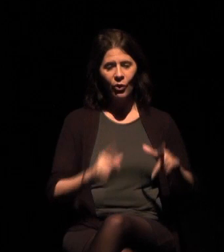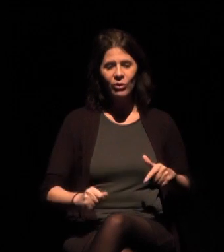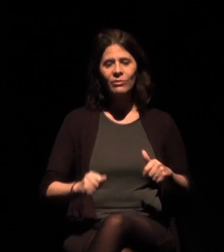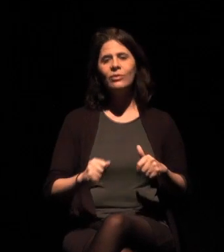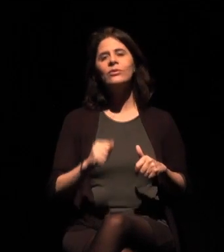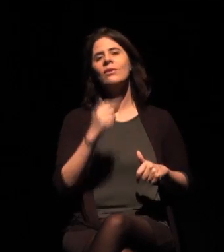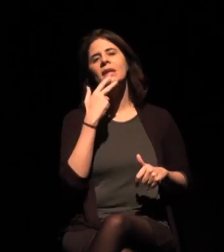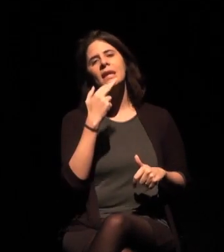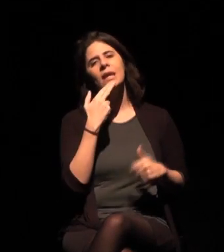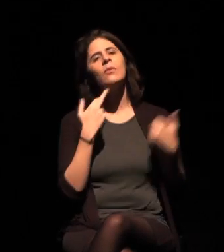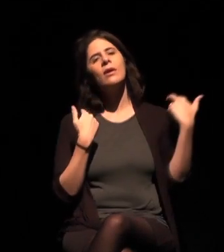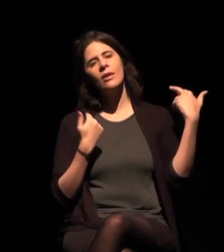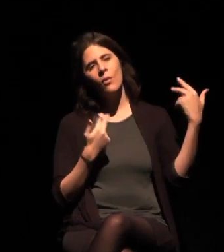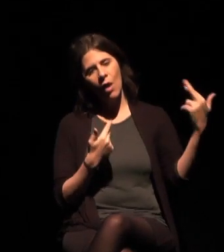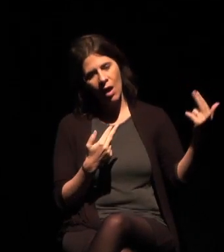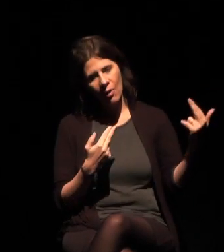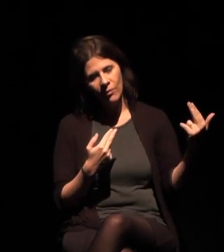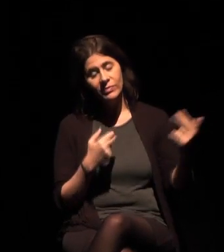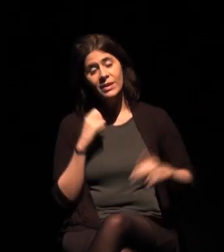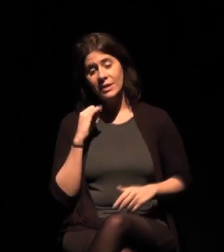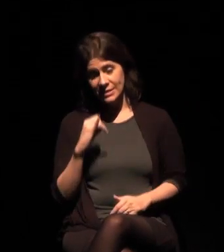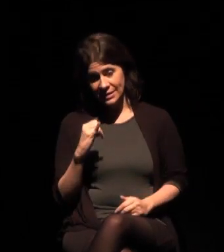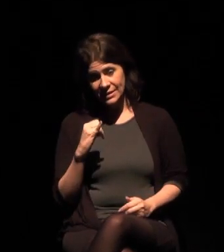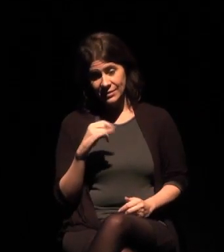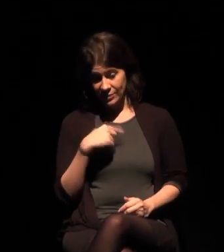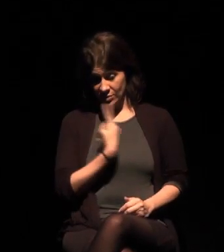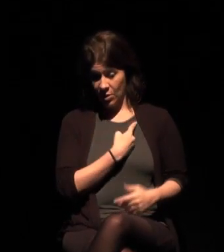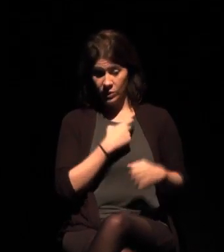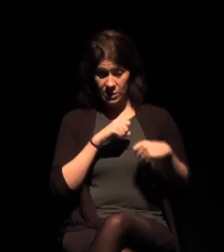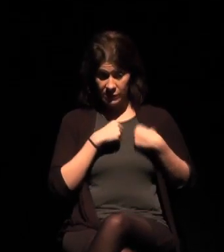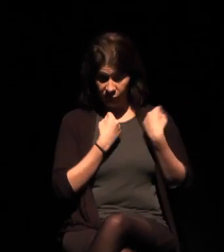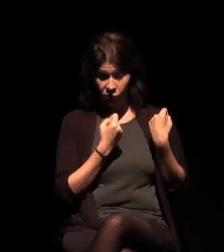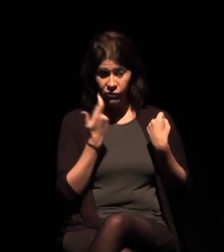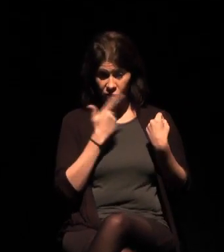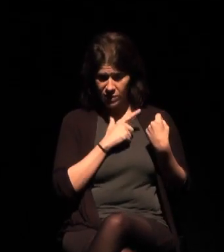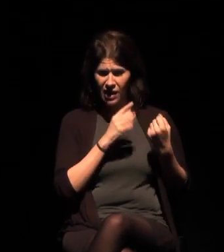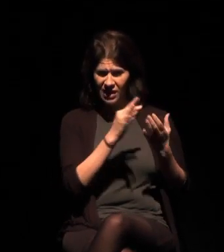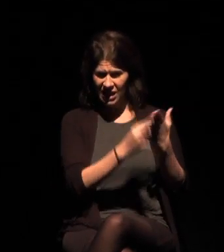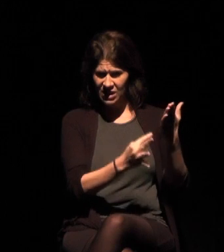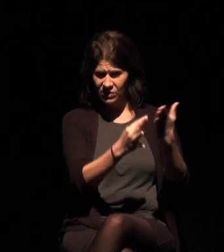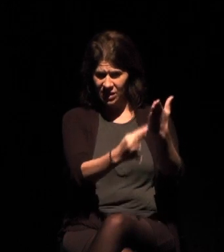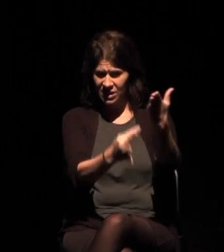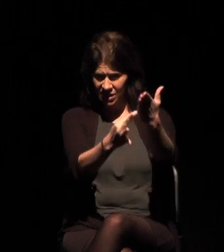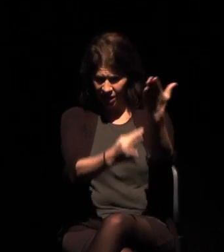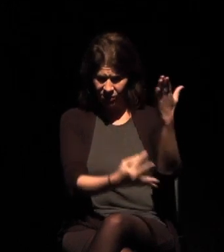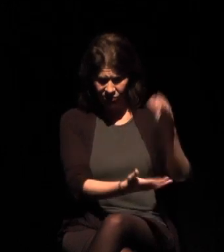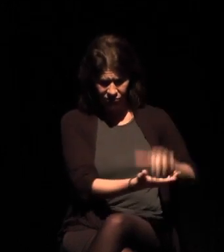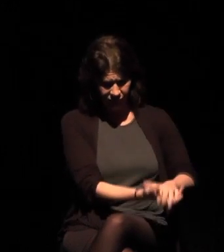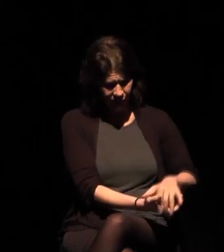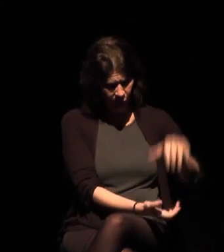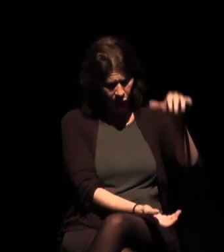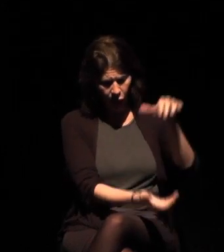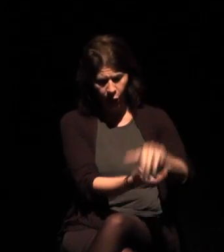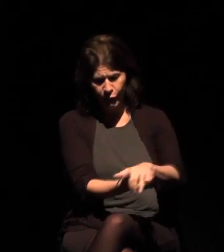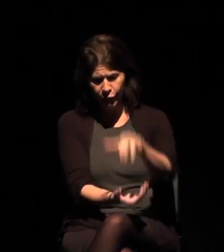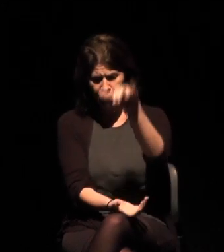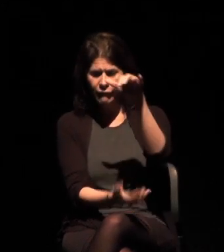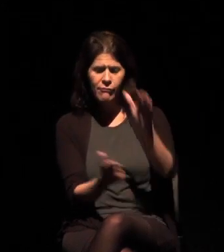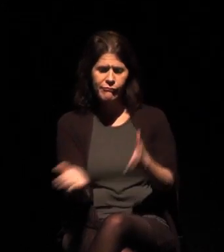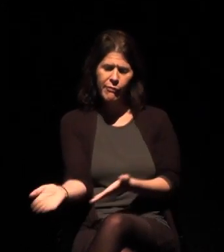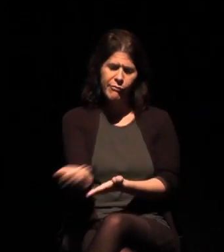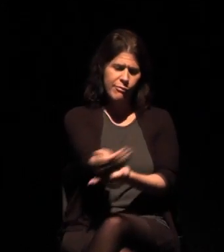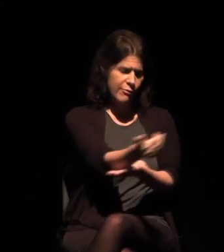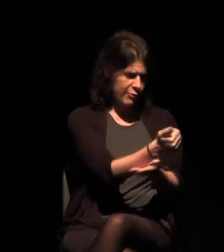gente tivesse um esforço adequado de coleta de textos e tradução de texto e é um país que tem é por exemplo comparar os estados